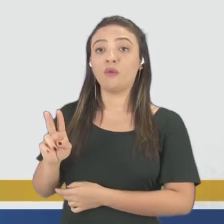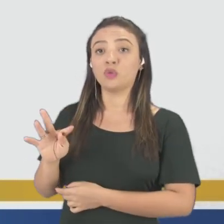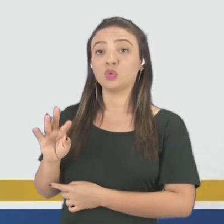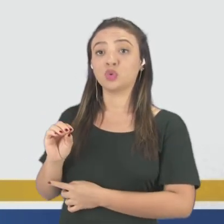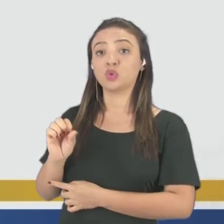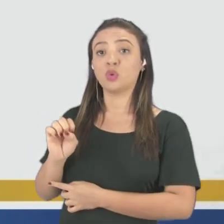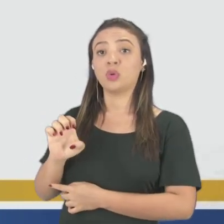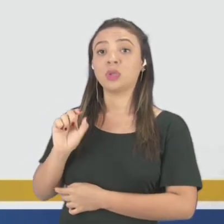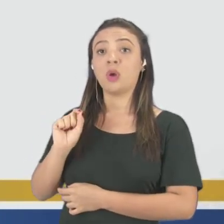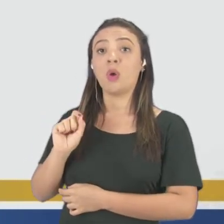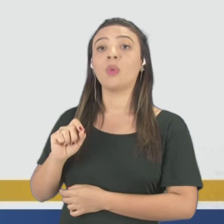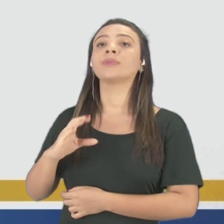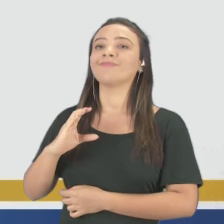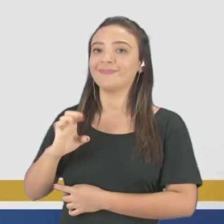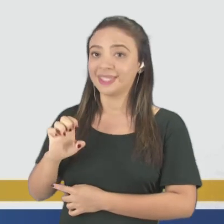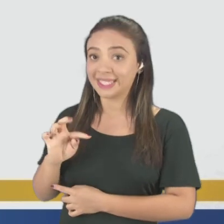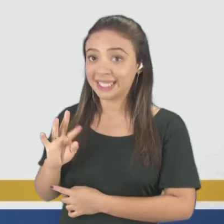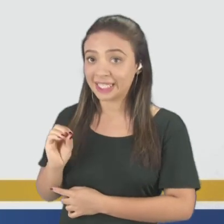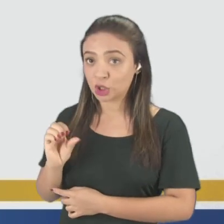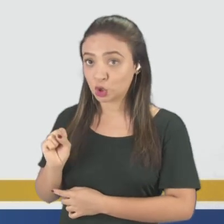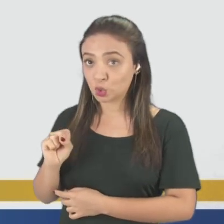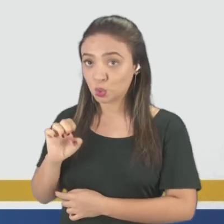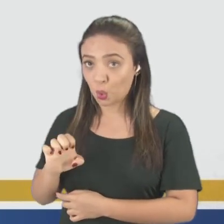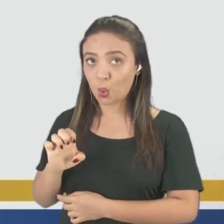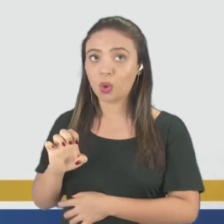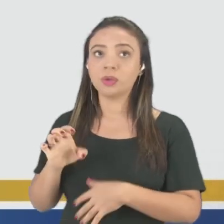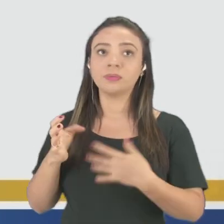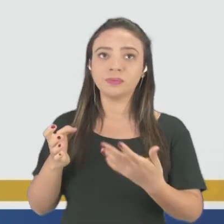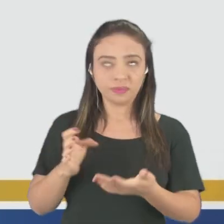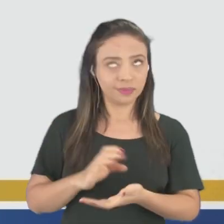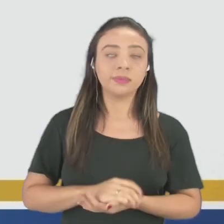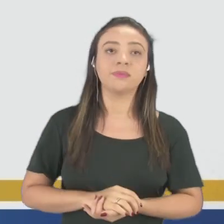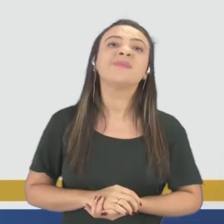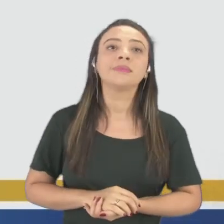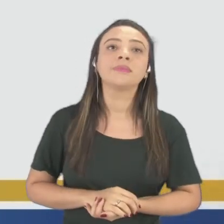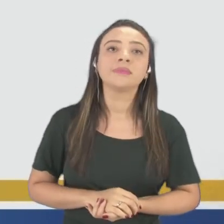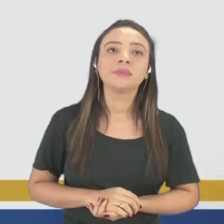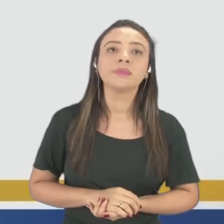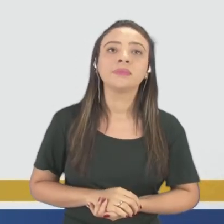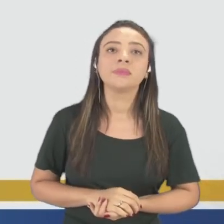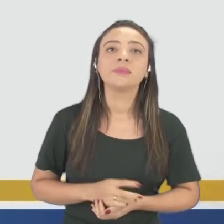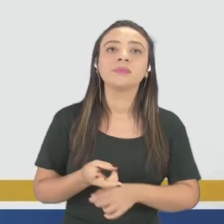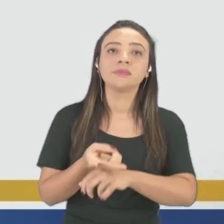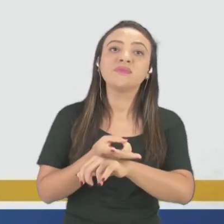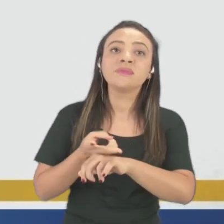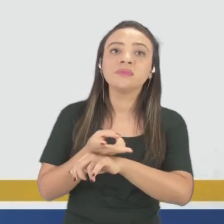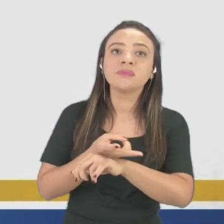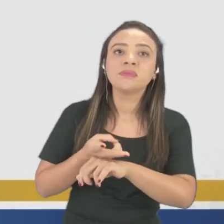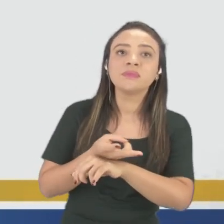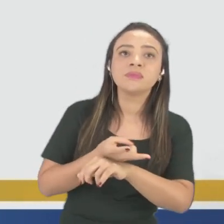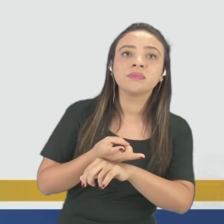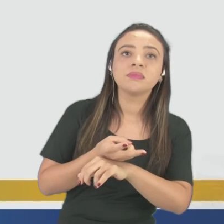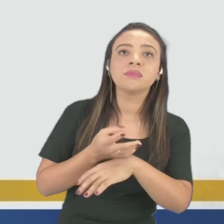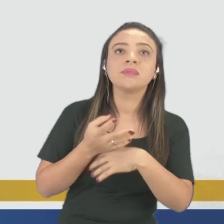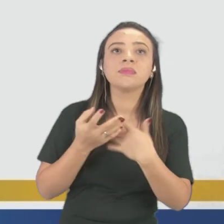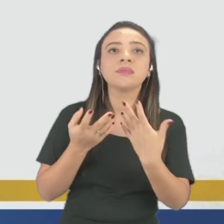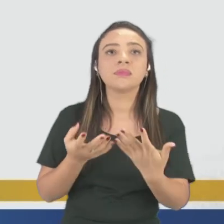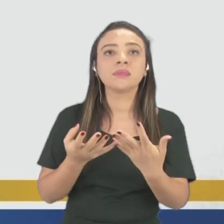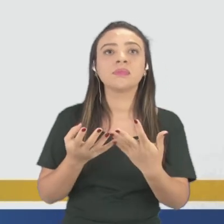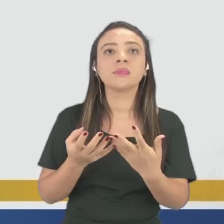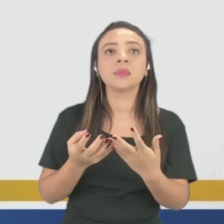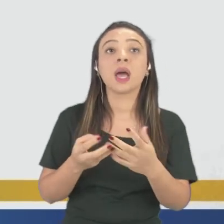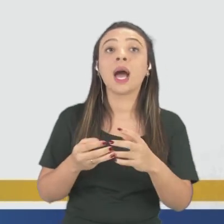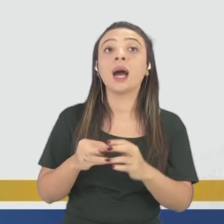cetona então é uma cetose olha aqui frutose cetose frutose este